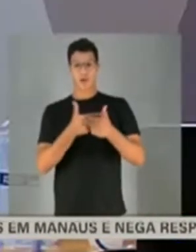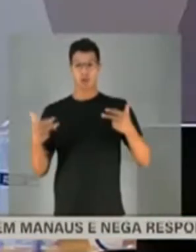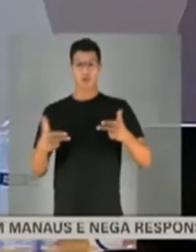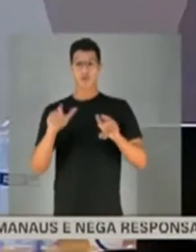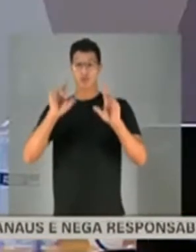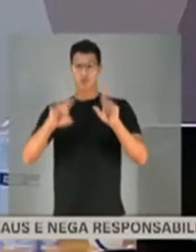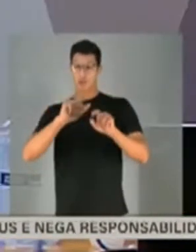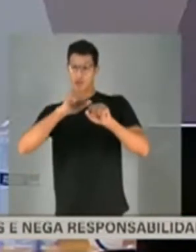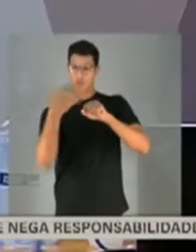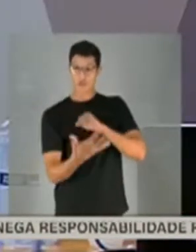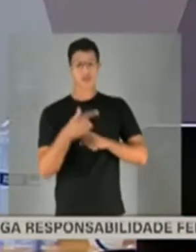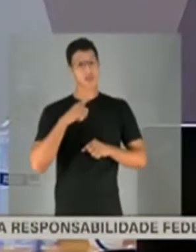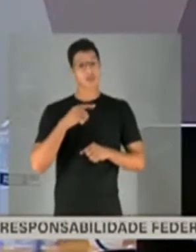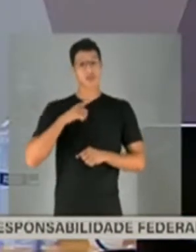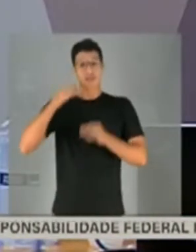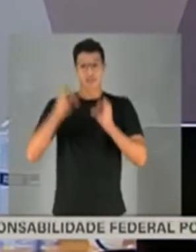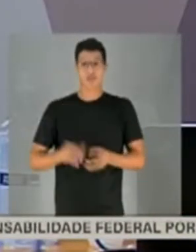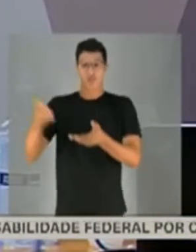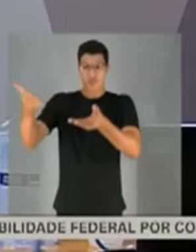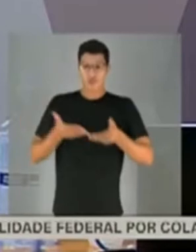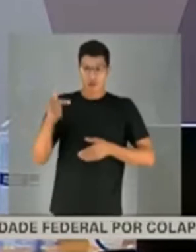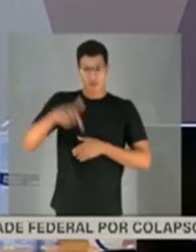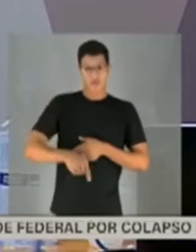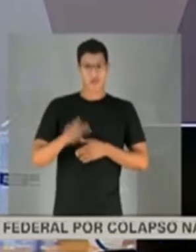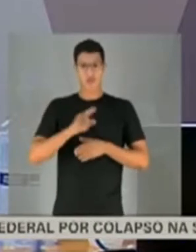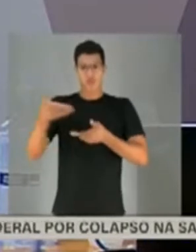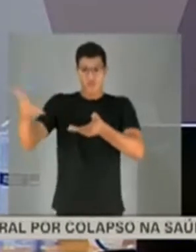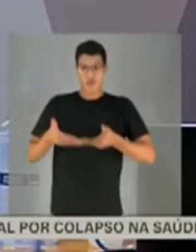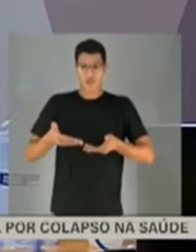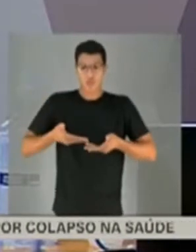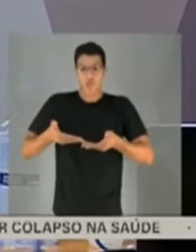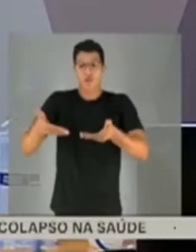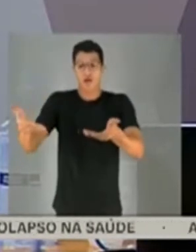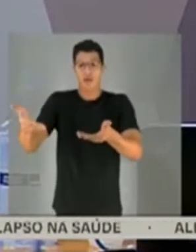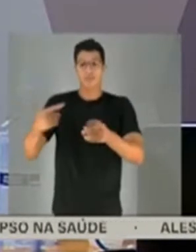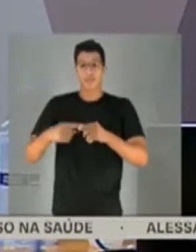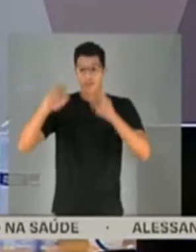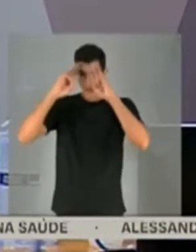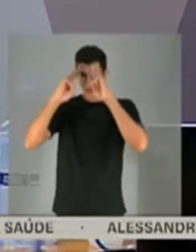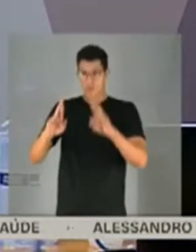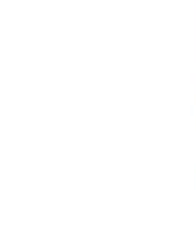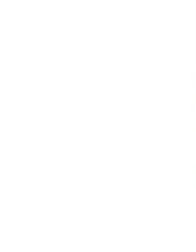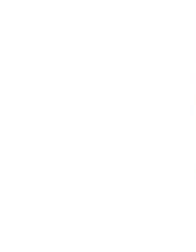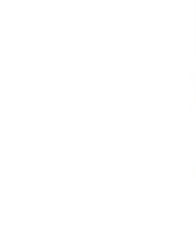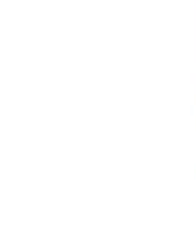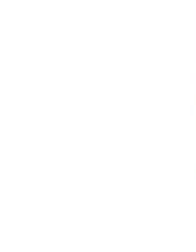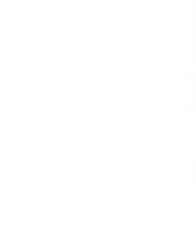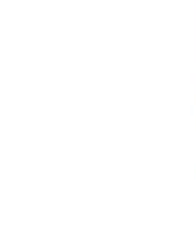Covid, tenho certeza que ele seria convidado para vir aqui. Não convocado, convidado para vir aqui, até pelo respeito que temos por ele.